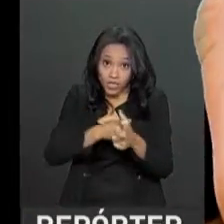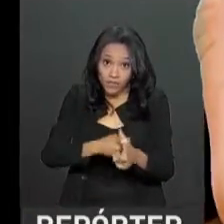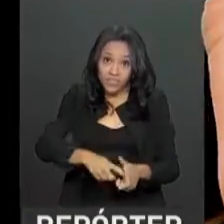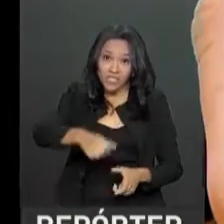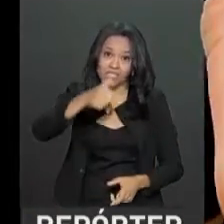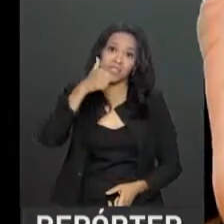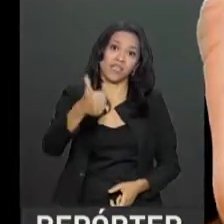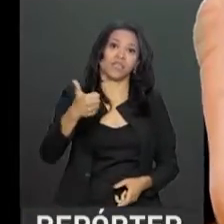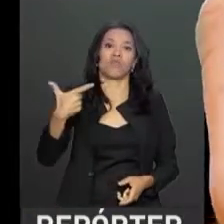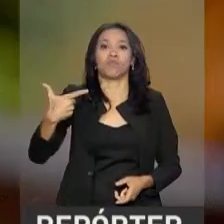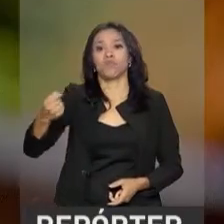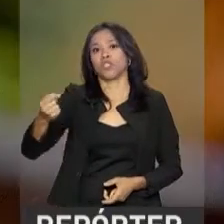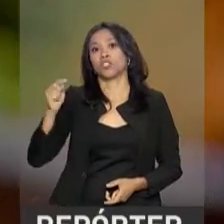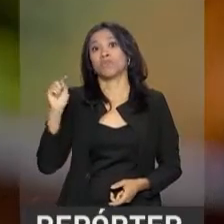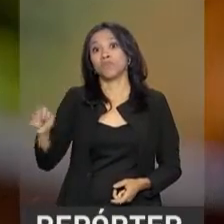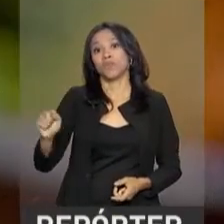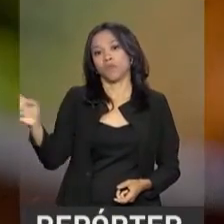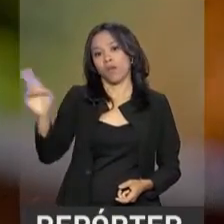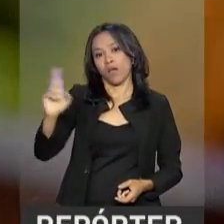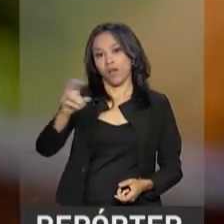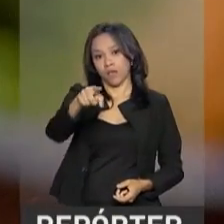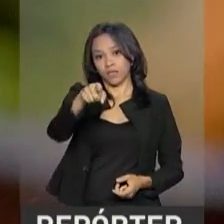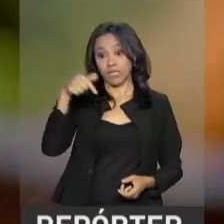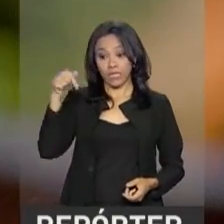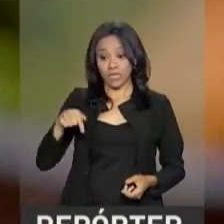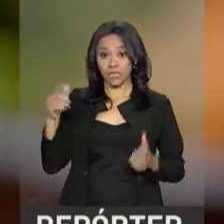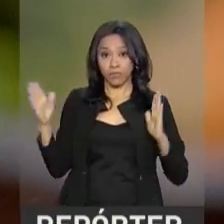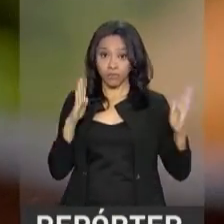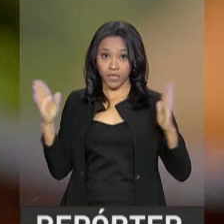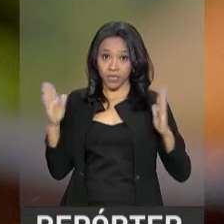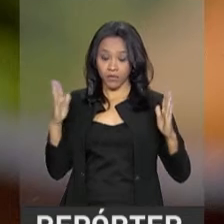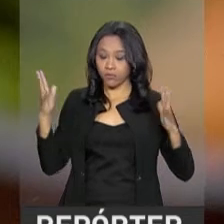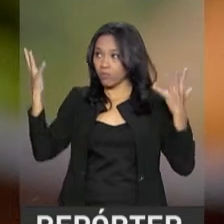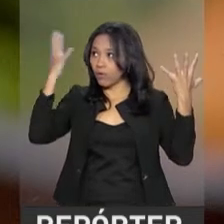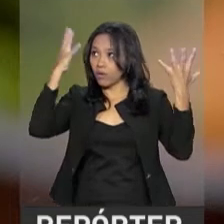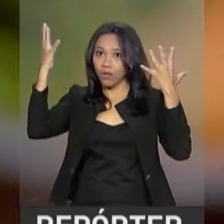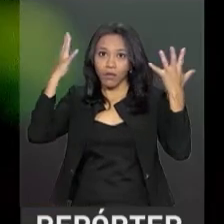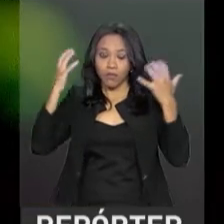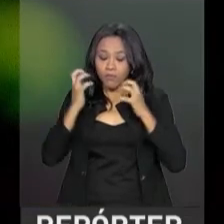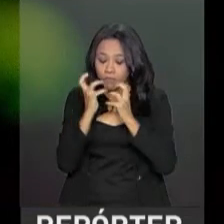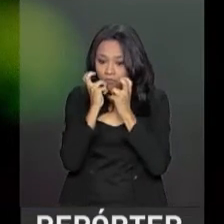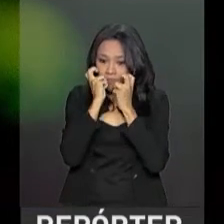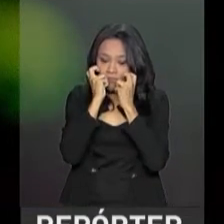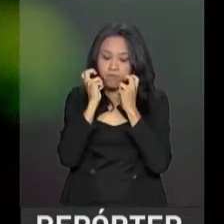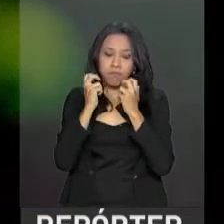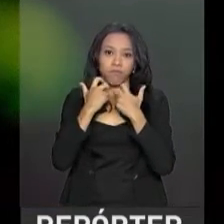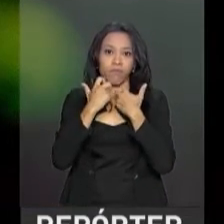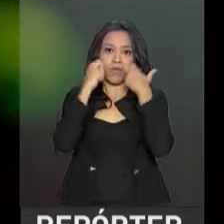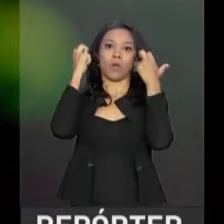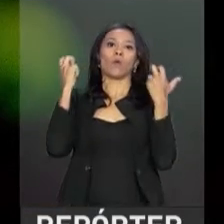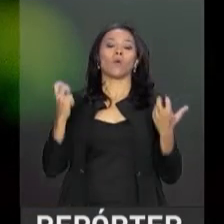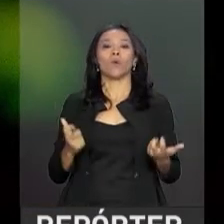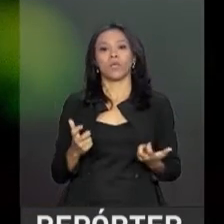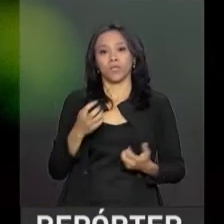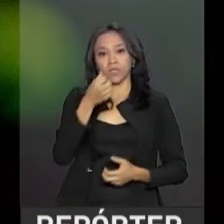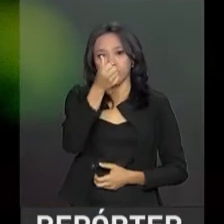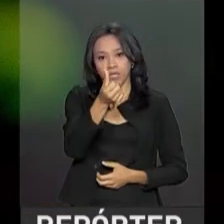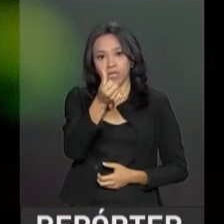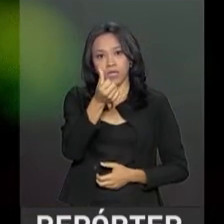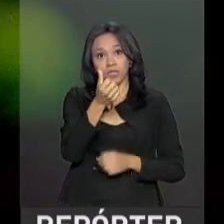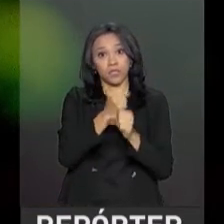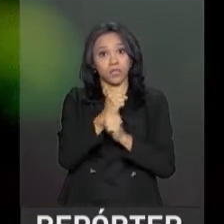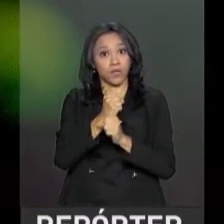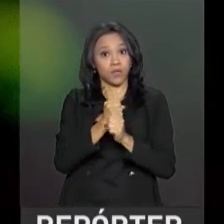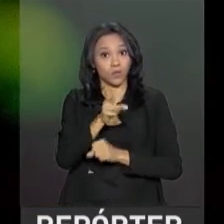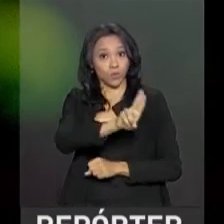120 mil reais. Ela conta que nesse período passou por muito constrangimento. Foram 6 anos, praticamente, com meu nome